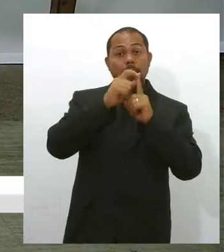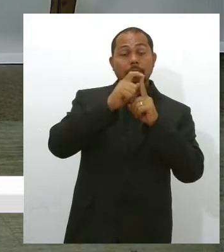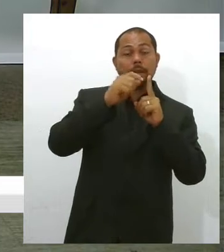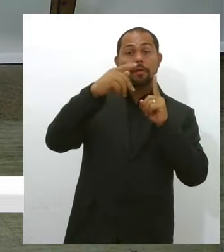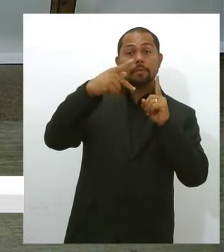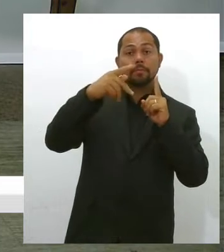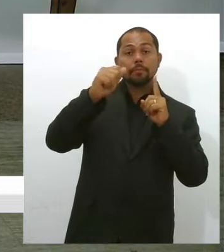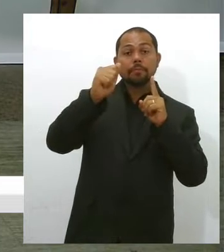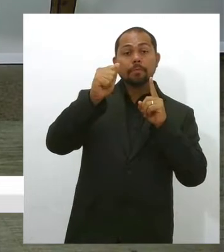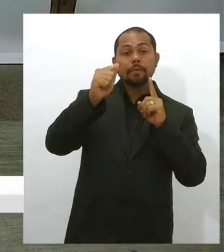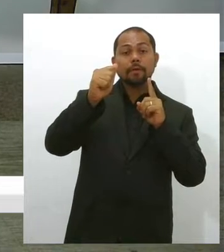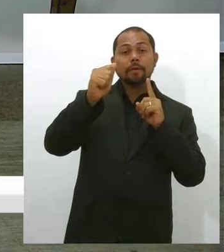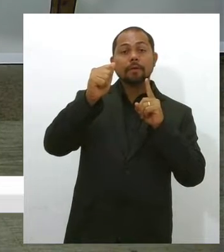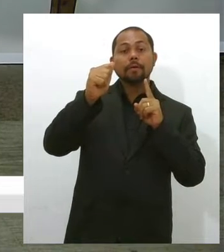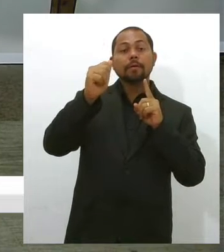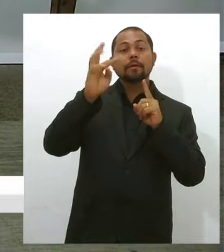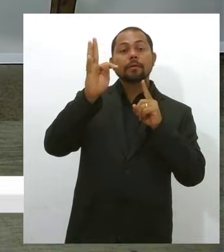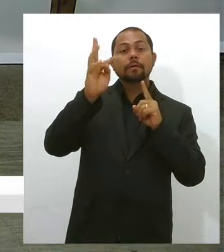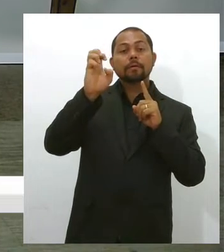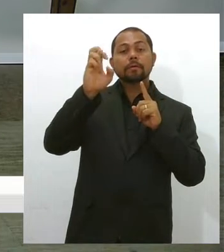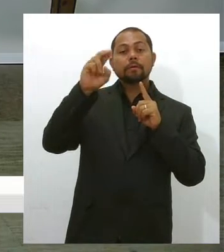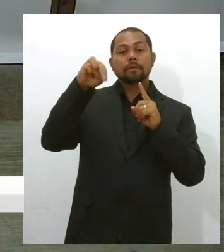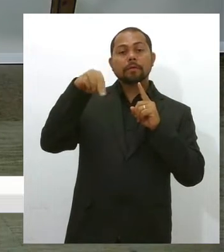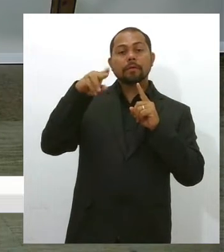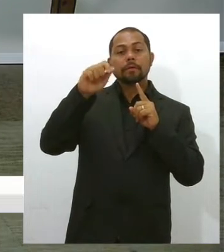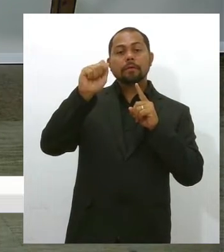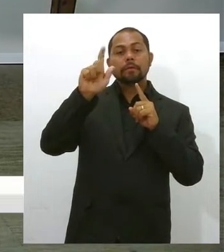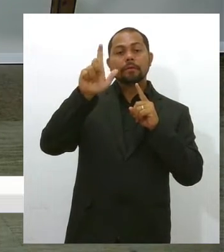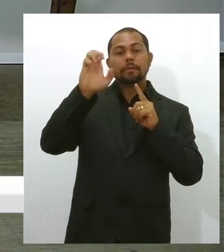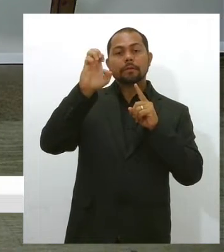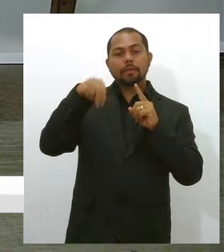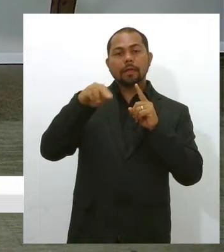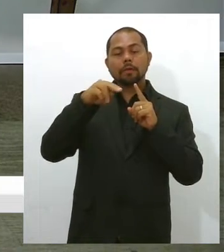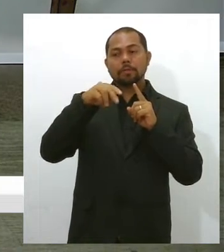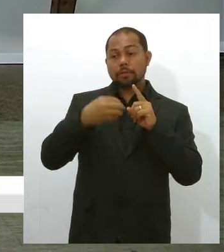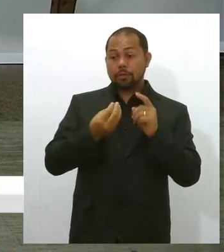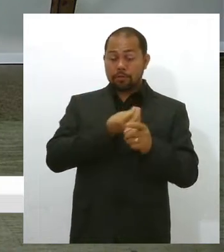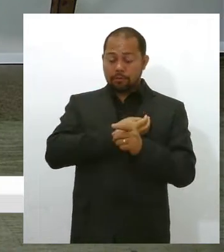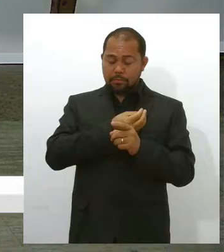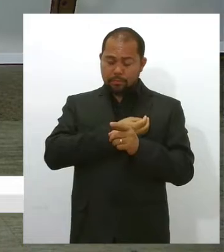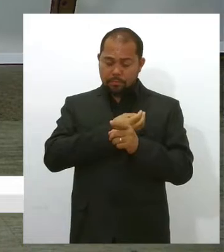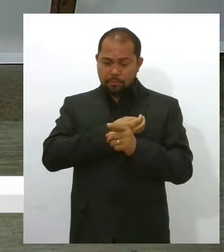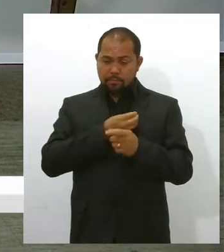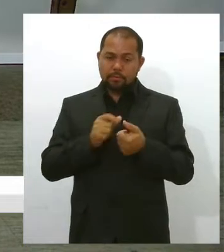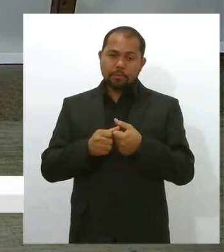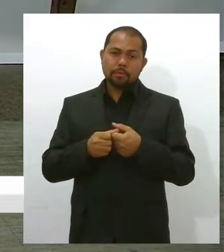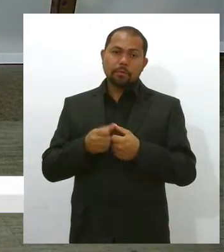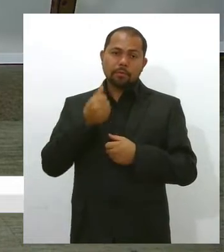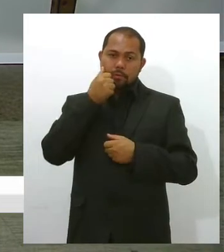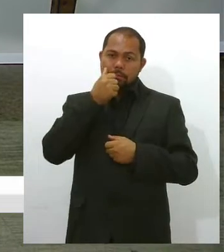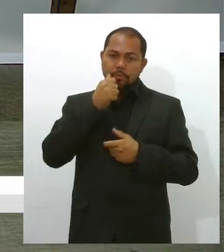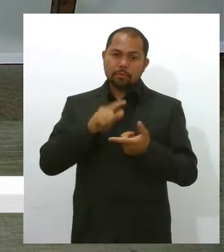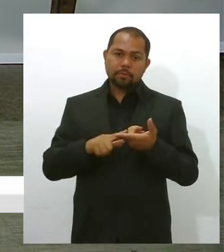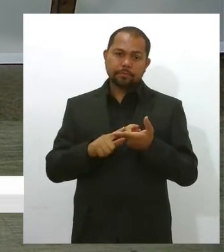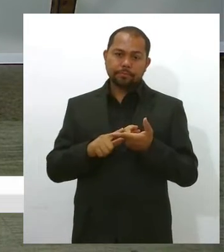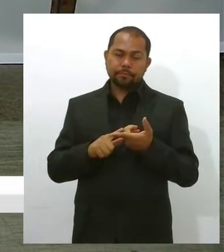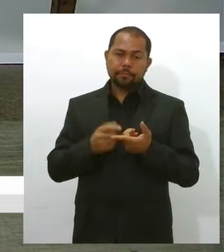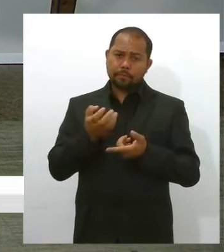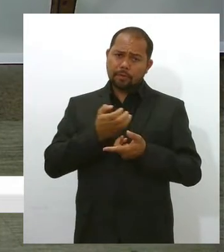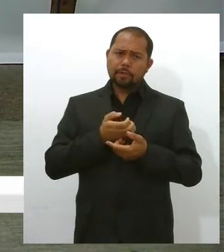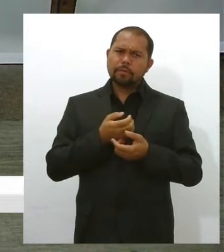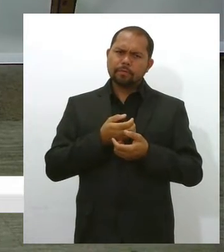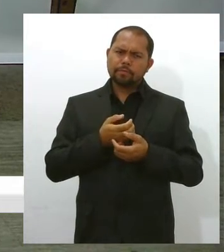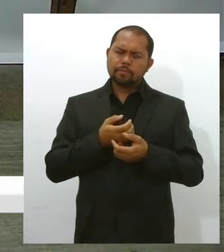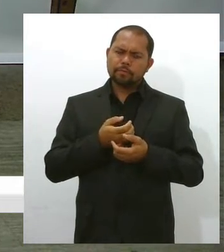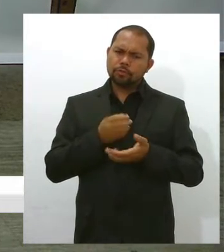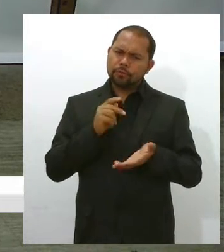da atuação de mulheres, né, nessa educação, maternidade e maternagem. E eu queria sinceramente perguntar a vocês, assim,